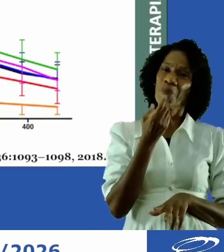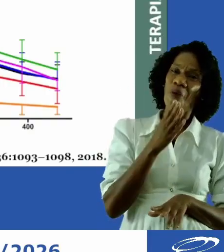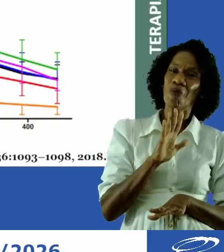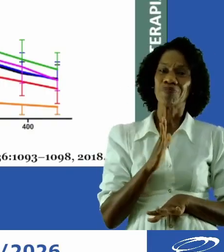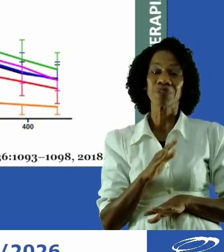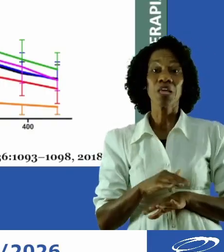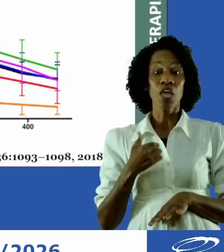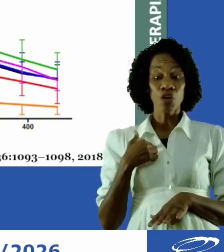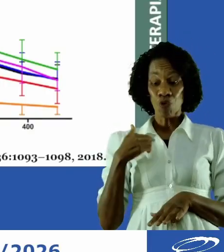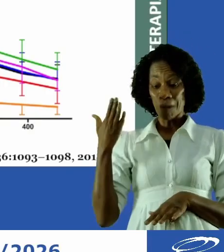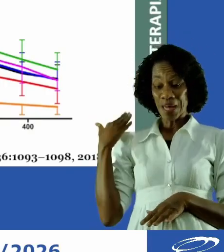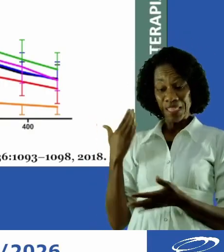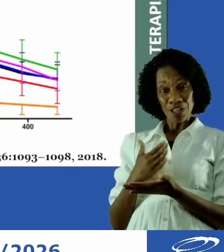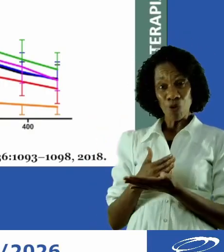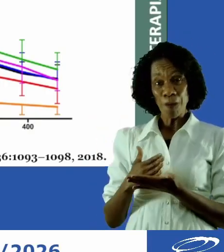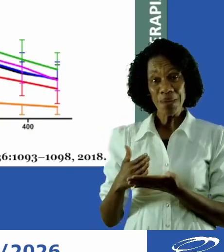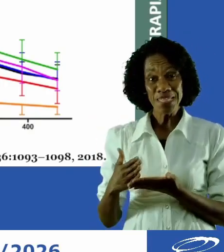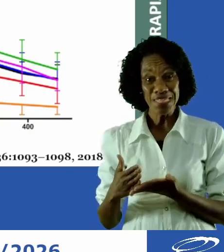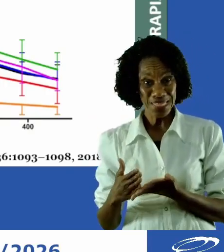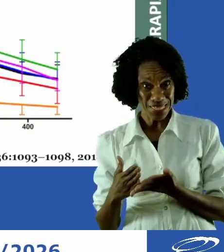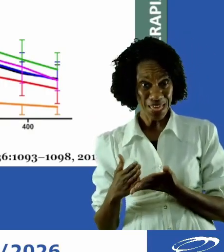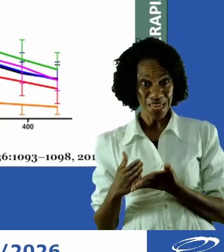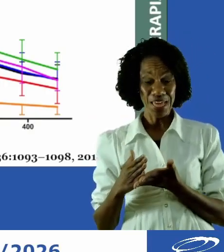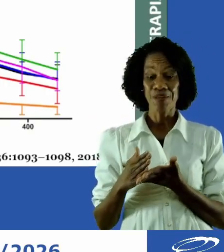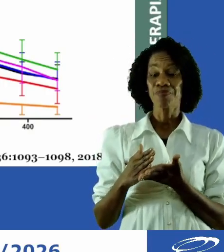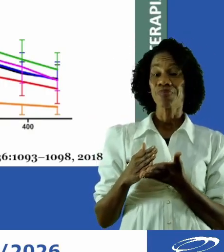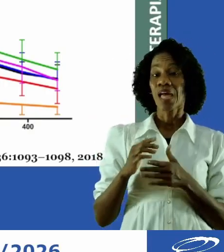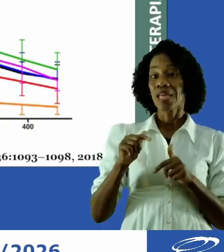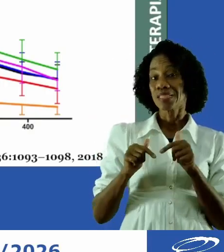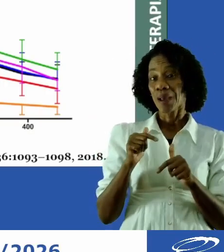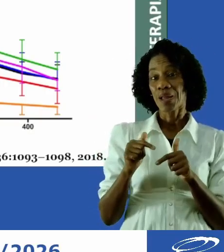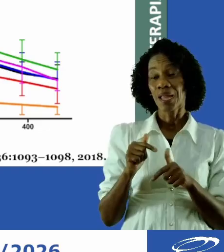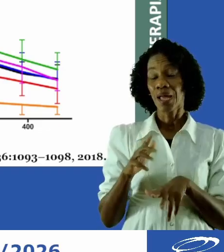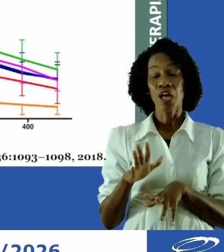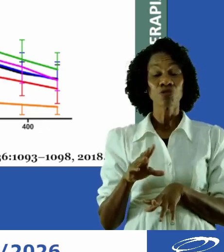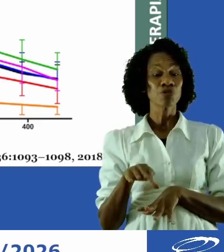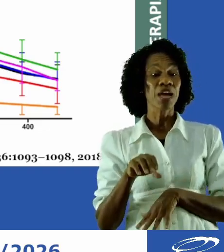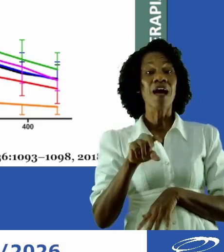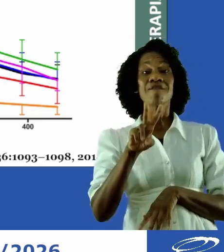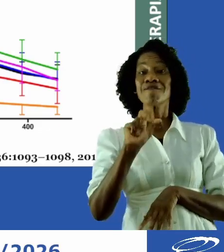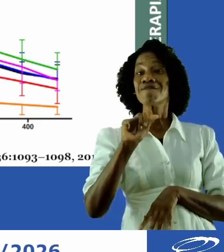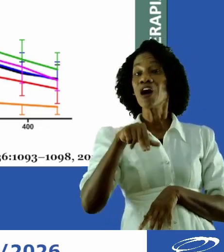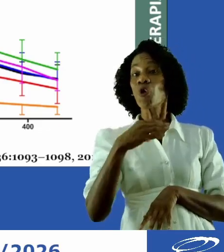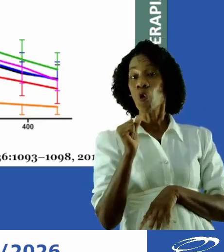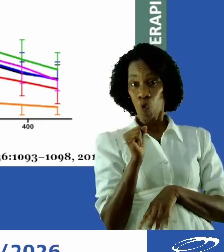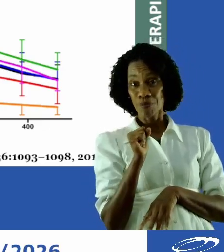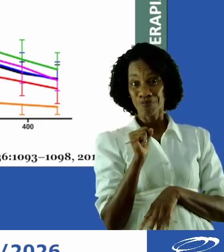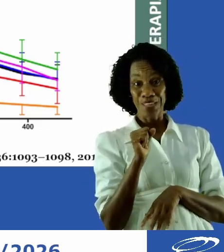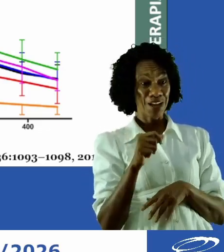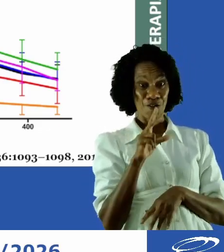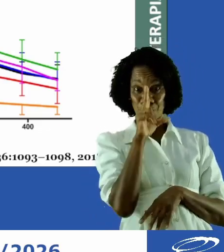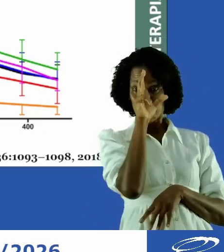na ortopedia, uns 25, 30 anos atrás, tudo era vanco. A vanco era forte e era impressionante. Eu